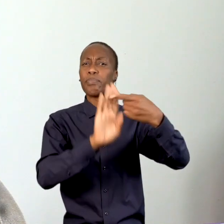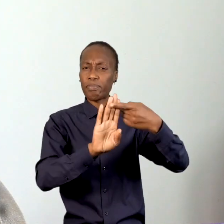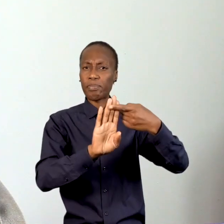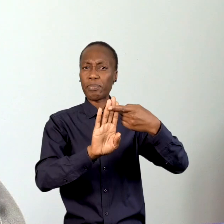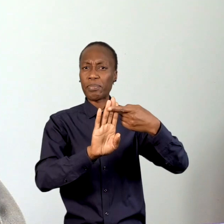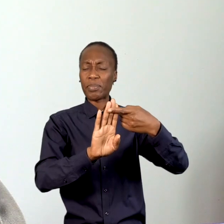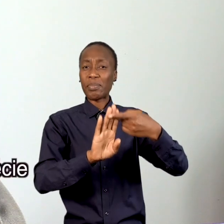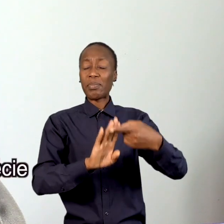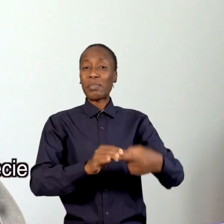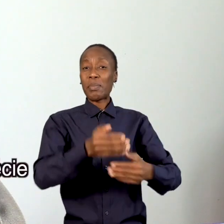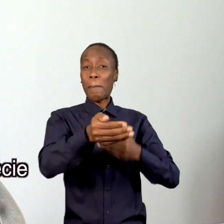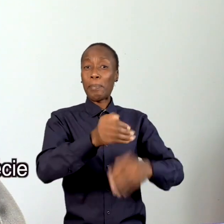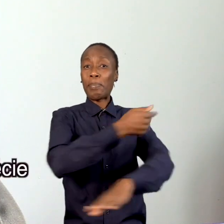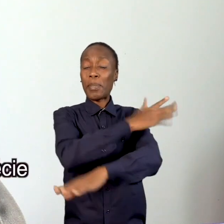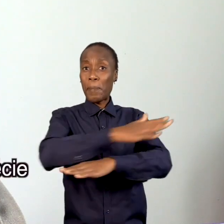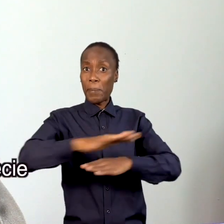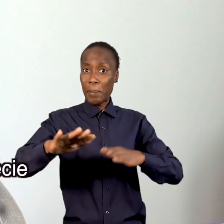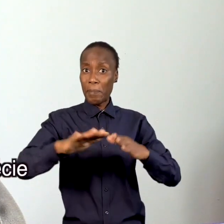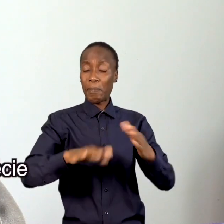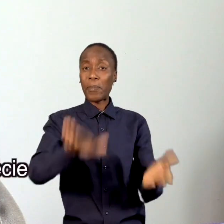motivos. Em primeiro lugar,